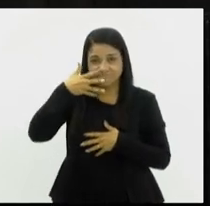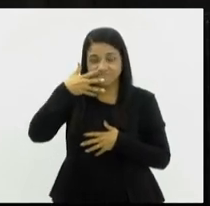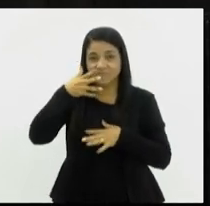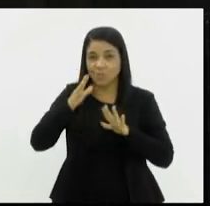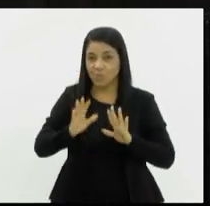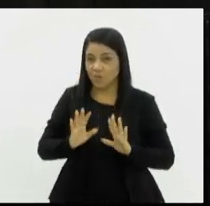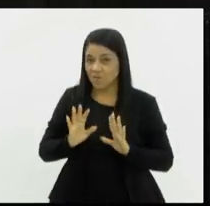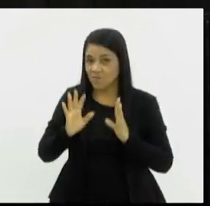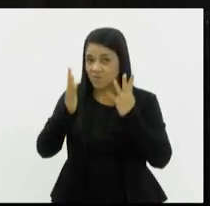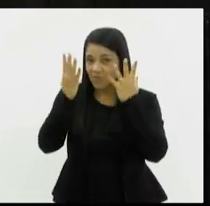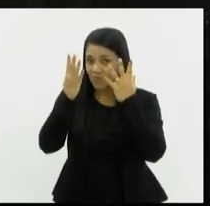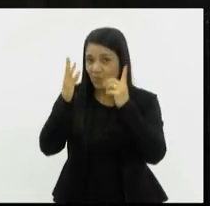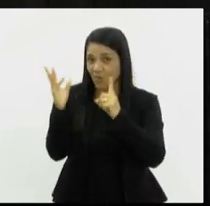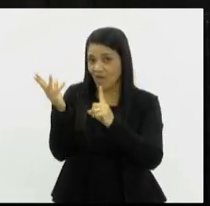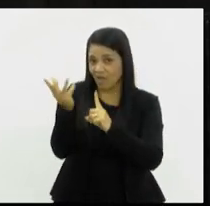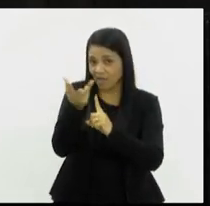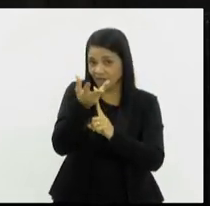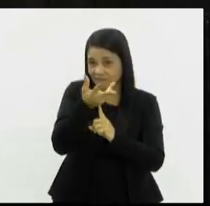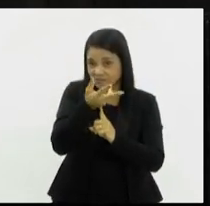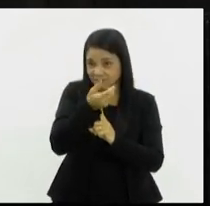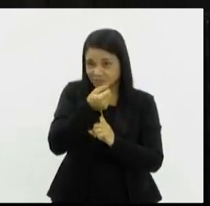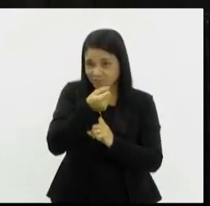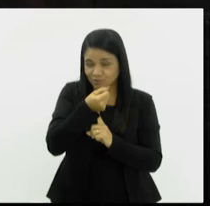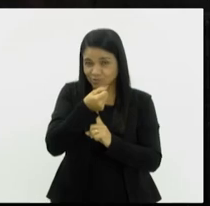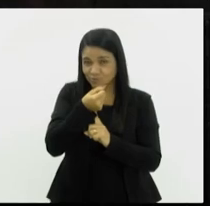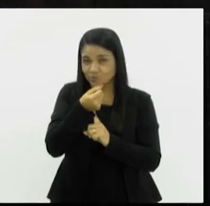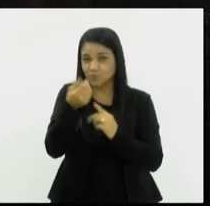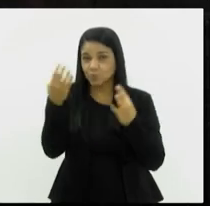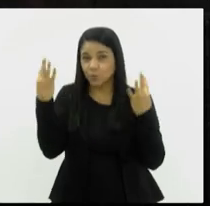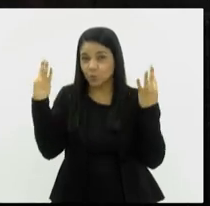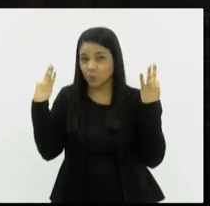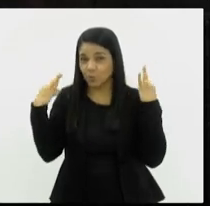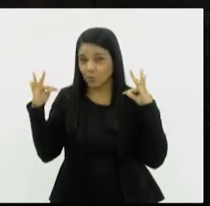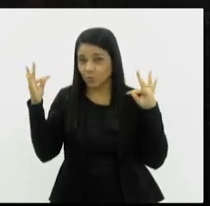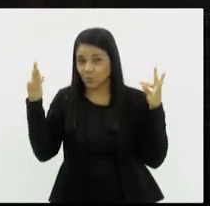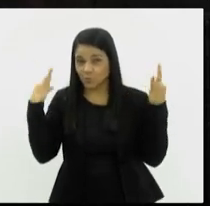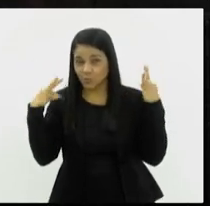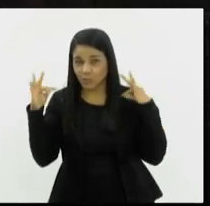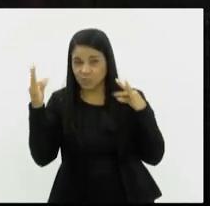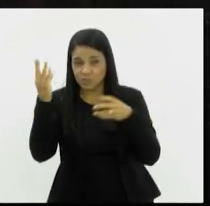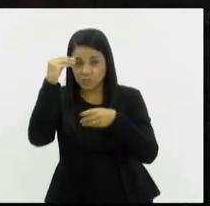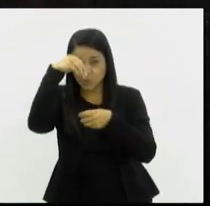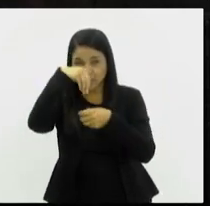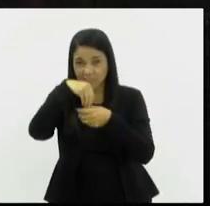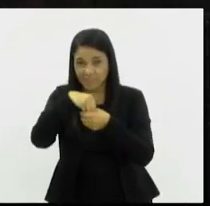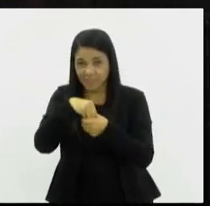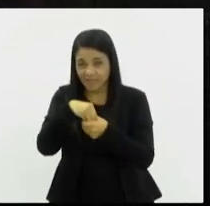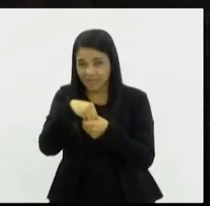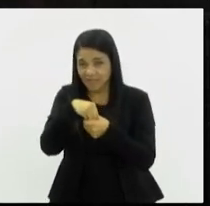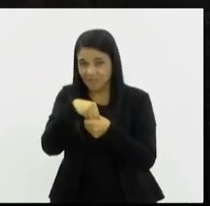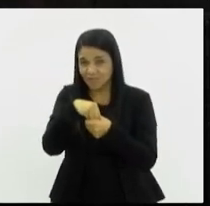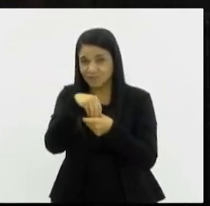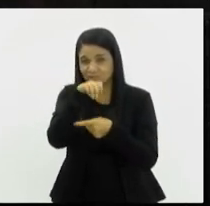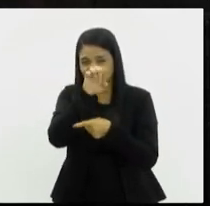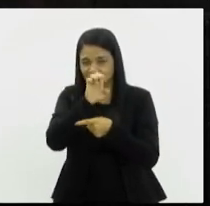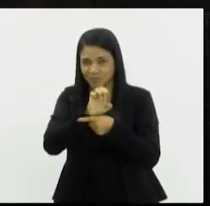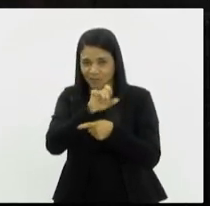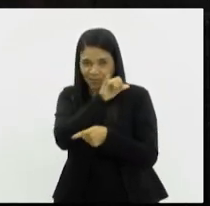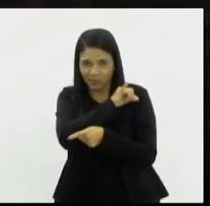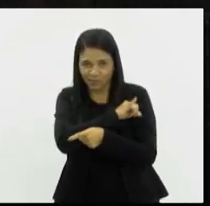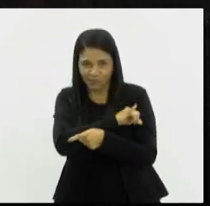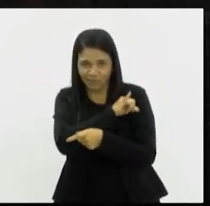evento artístico, turístico, de turismo interno, de turismo